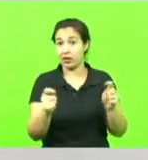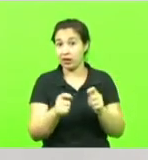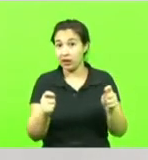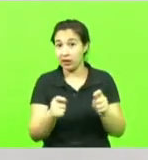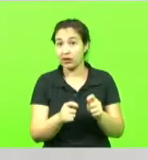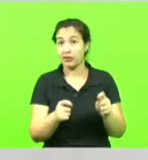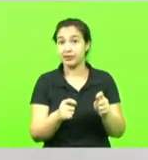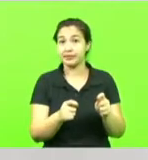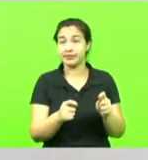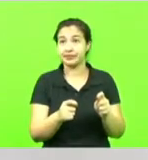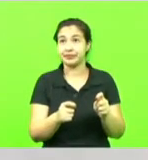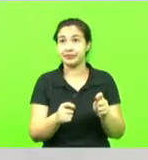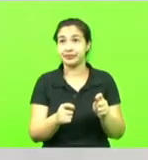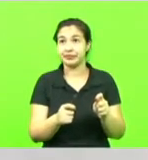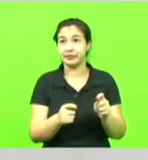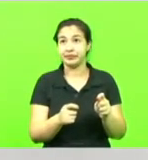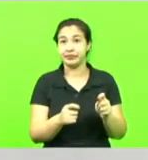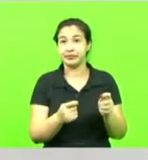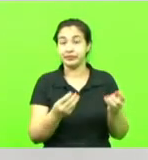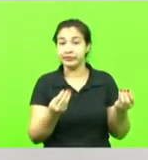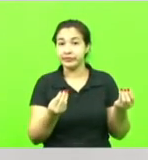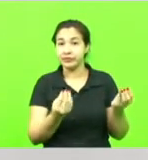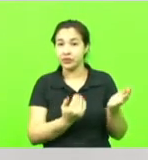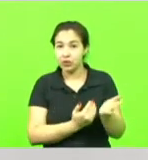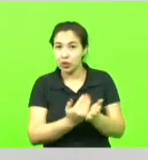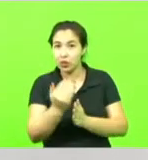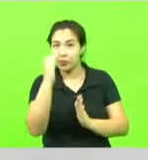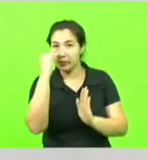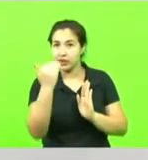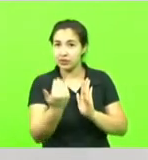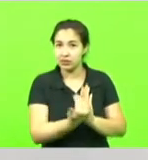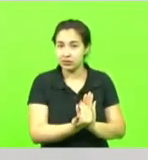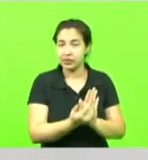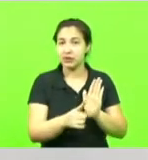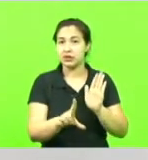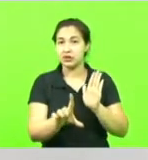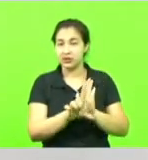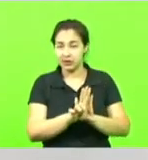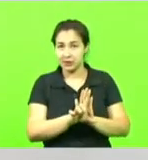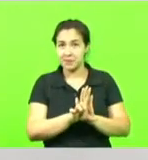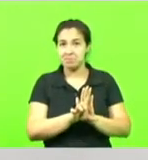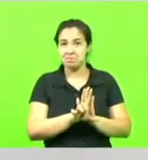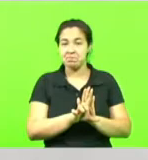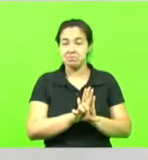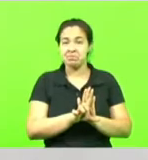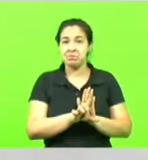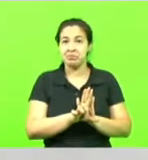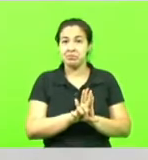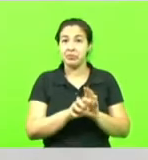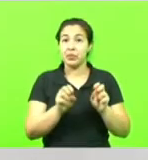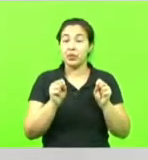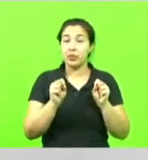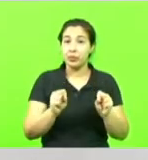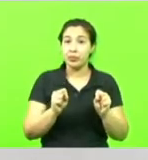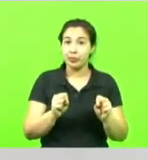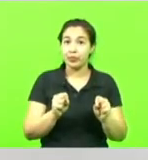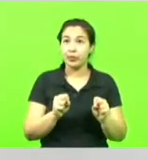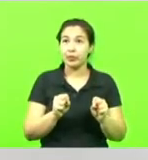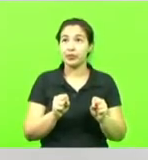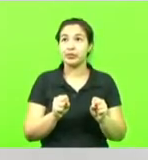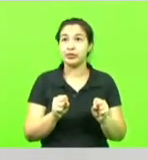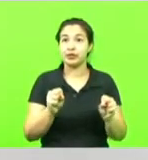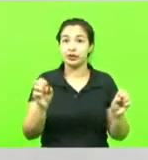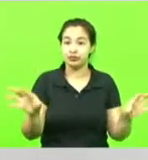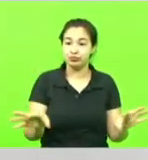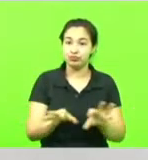para implantação e execução da presente lei, poderão ser firmadas